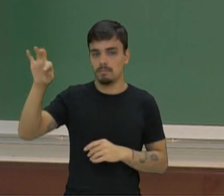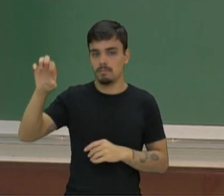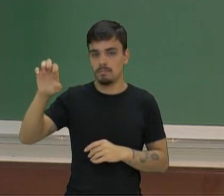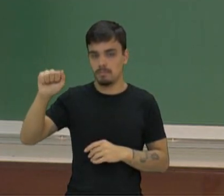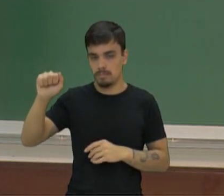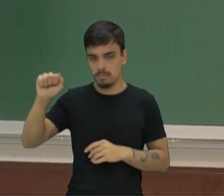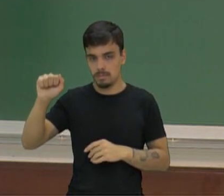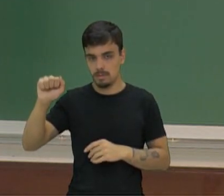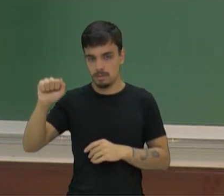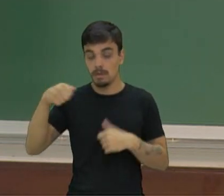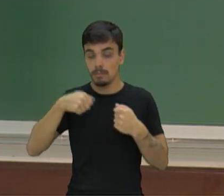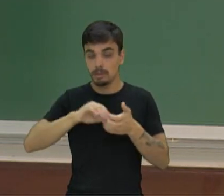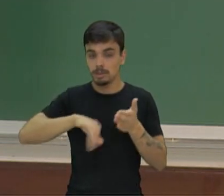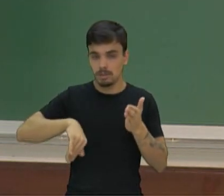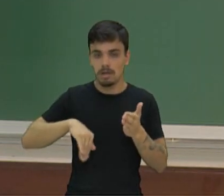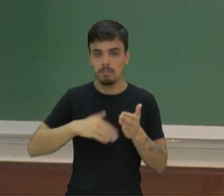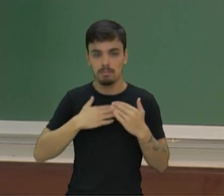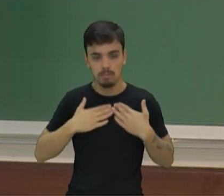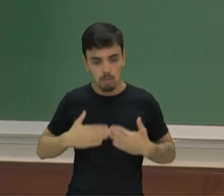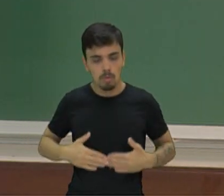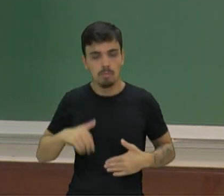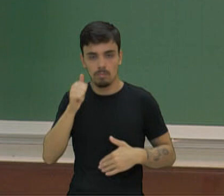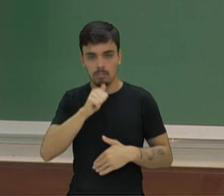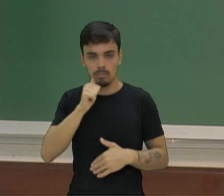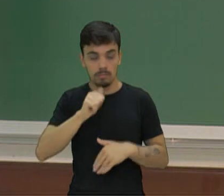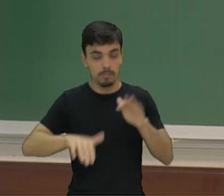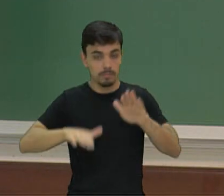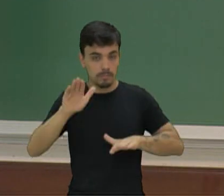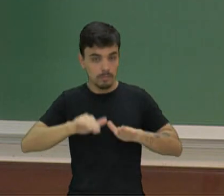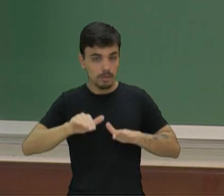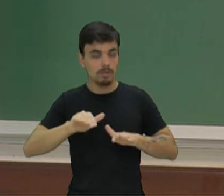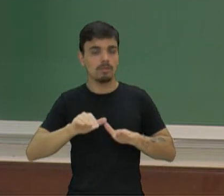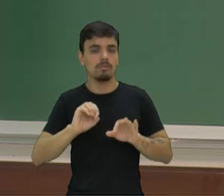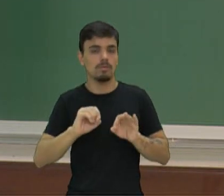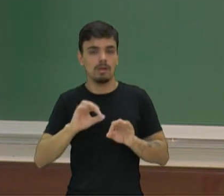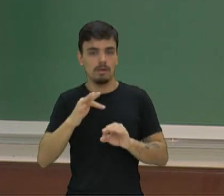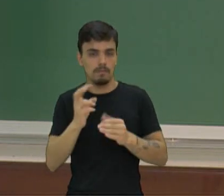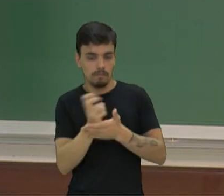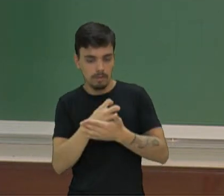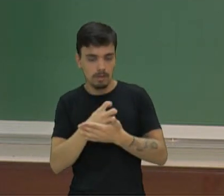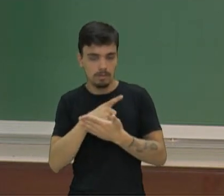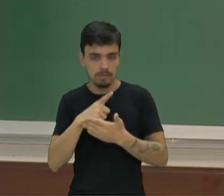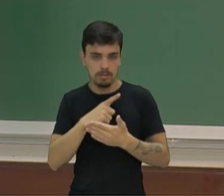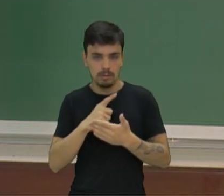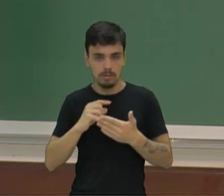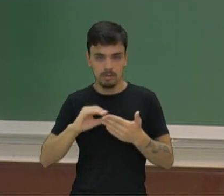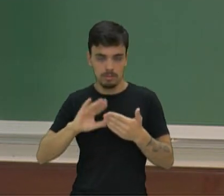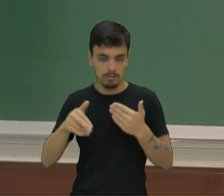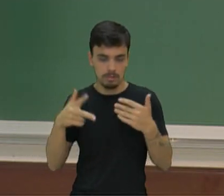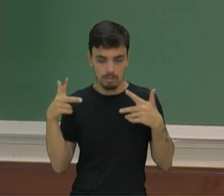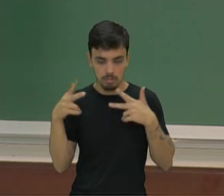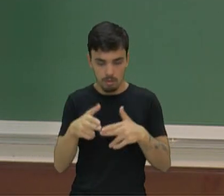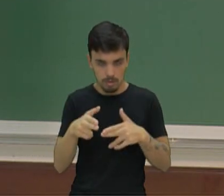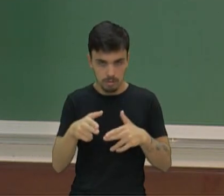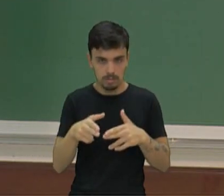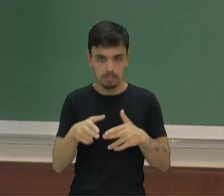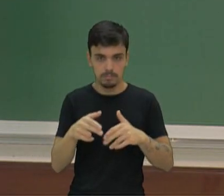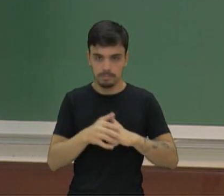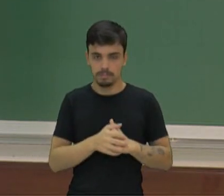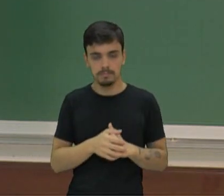da mulher. Uma vez que o feto encontra-se totalmente no exterior, corta-se esse cordãozinho